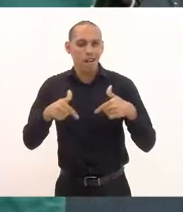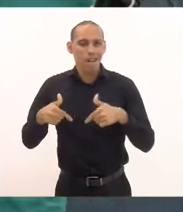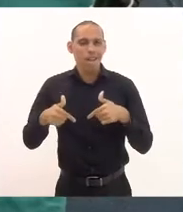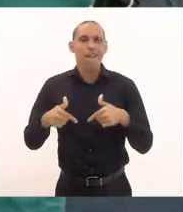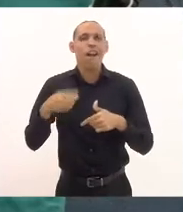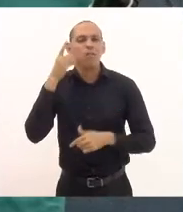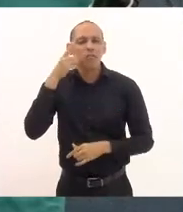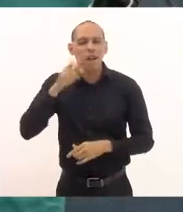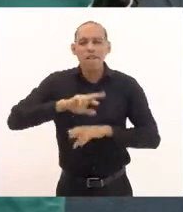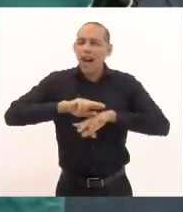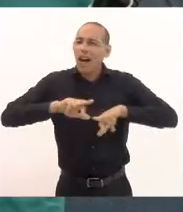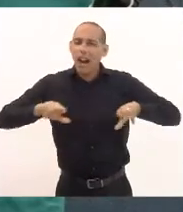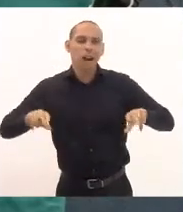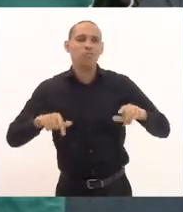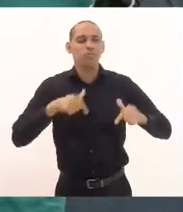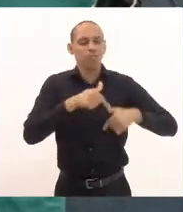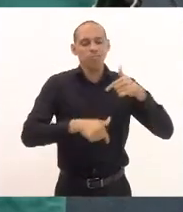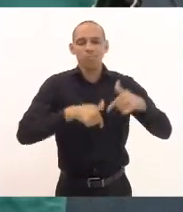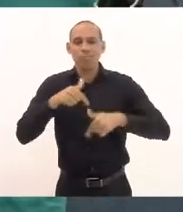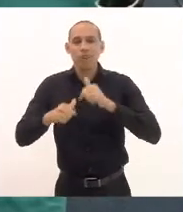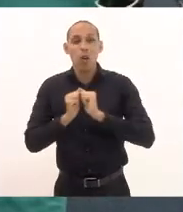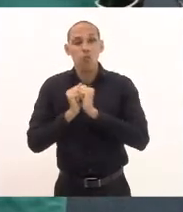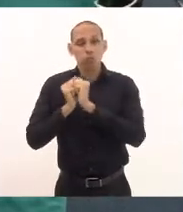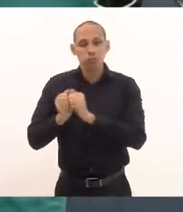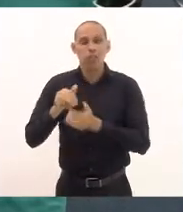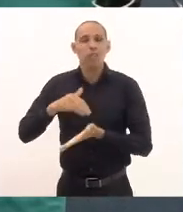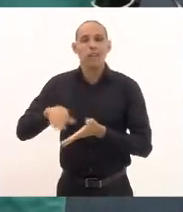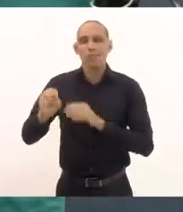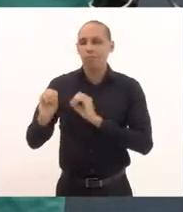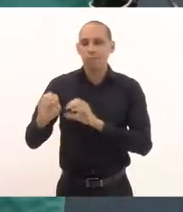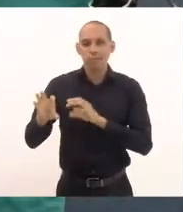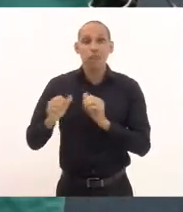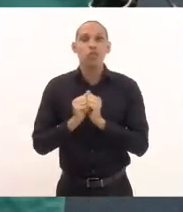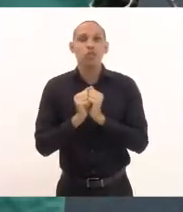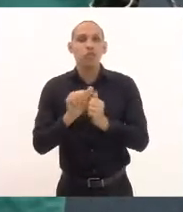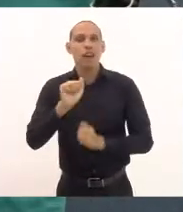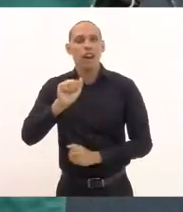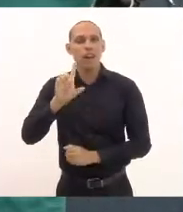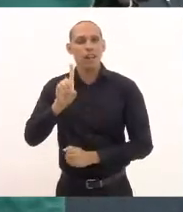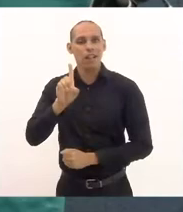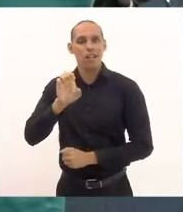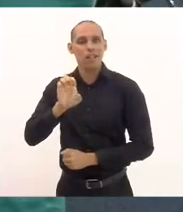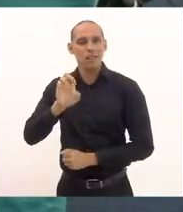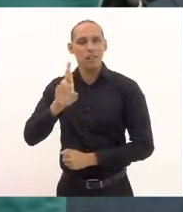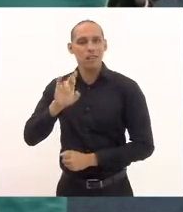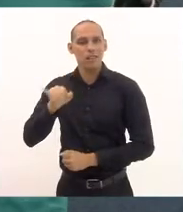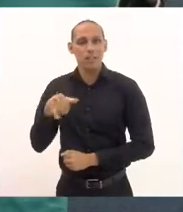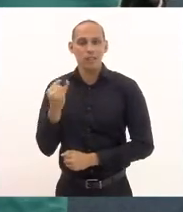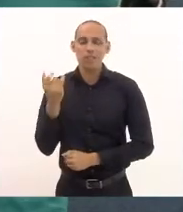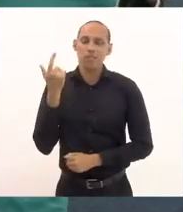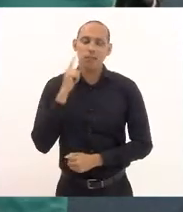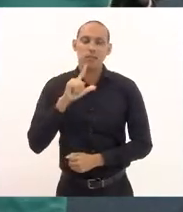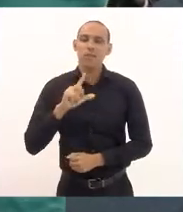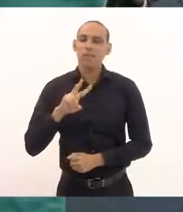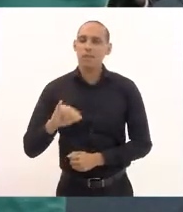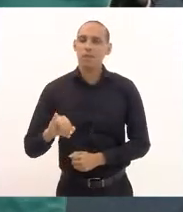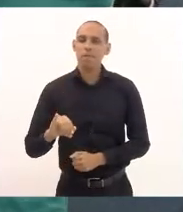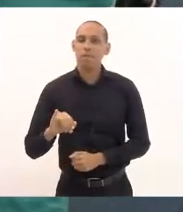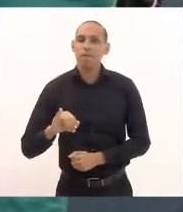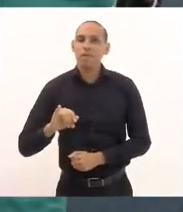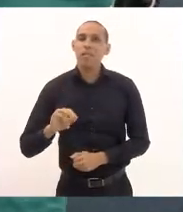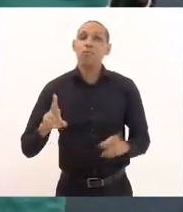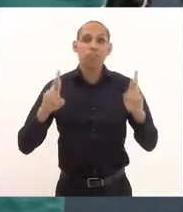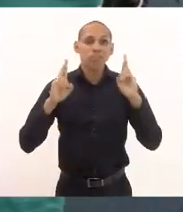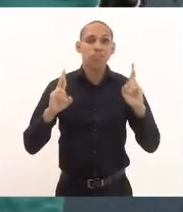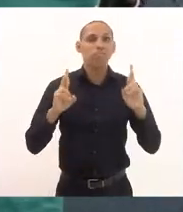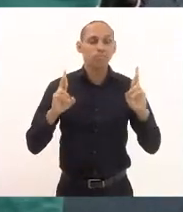temos trabalhado junto à Secretaria de Educação, junto à ADERJ, para que isso se concretize. E espero